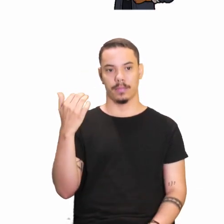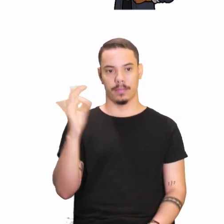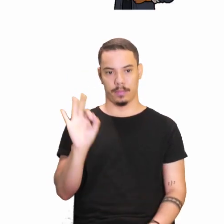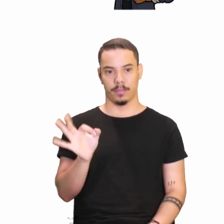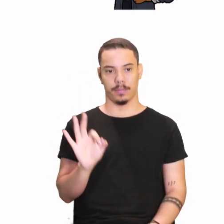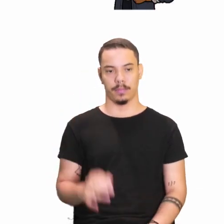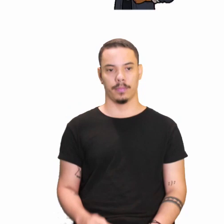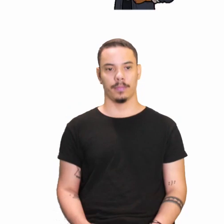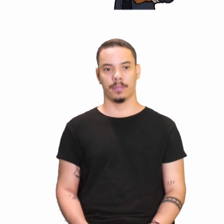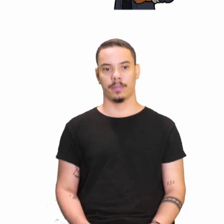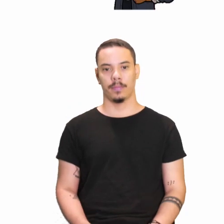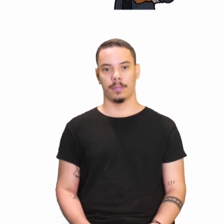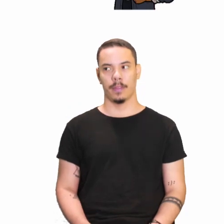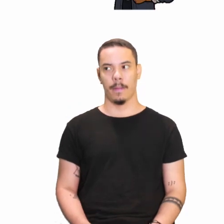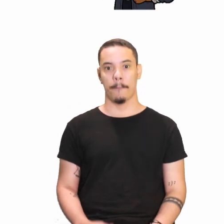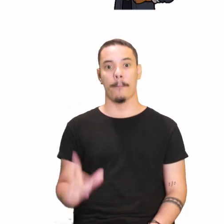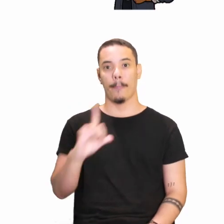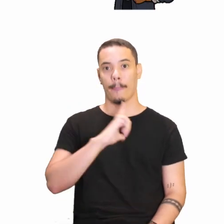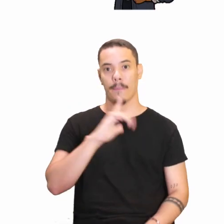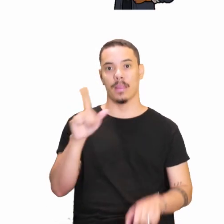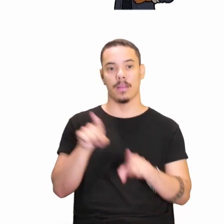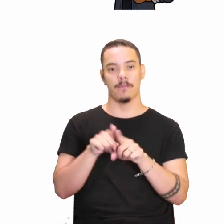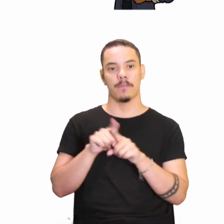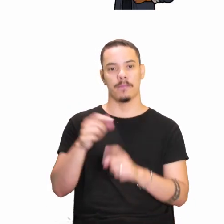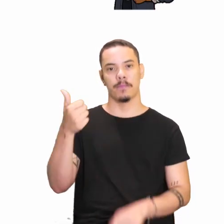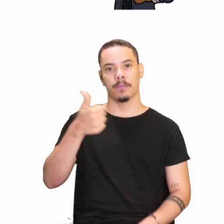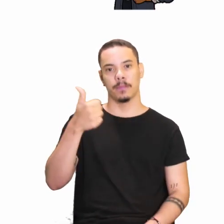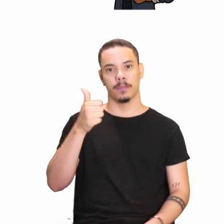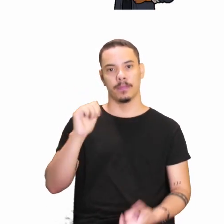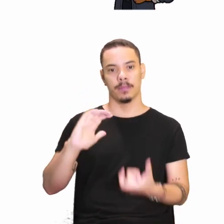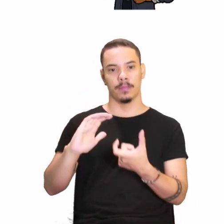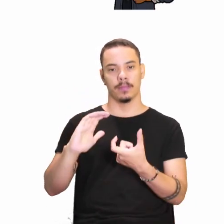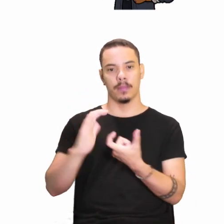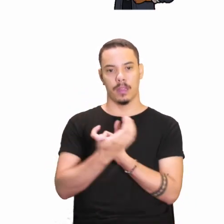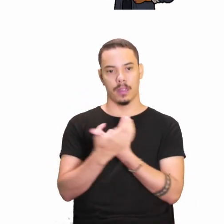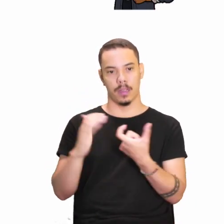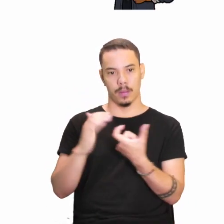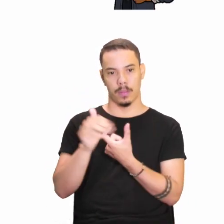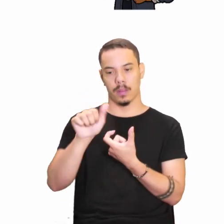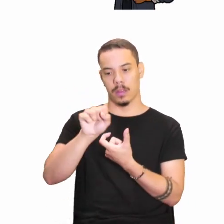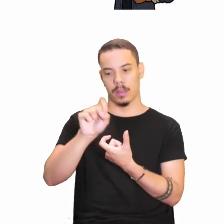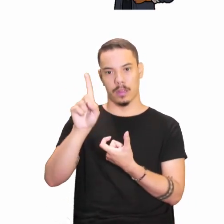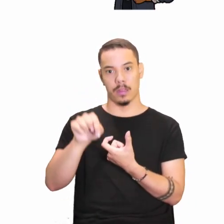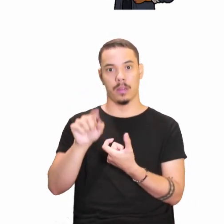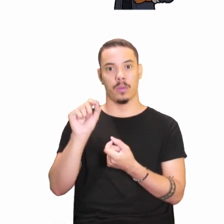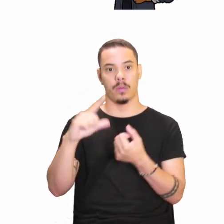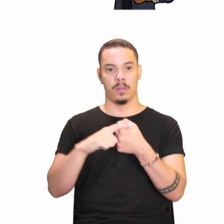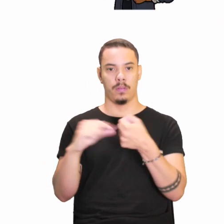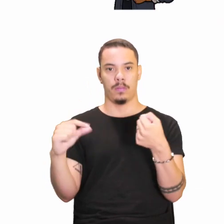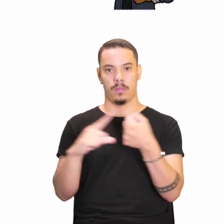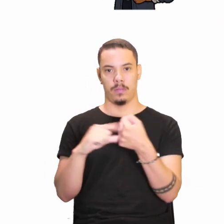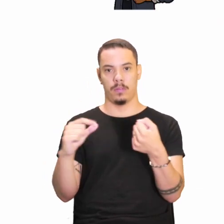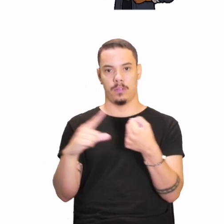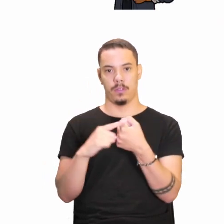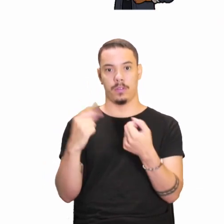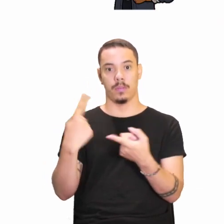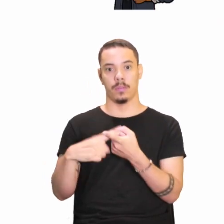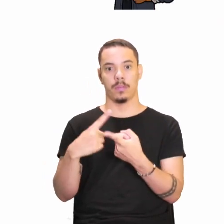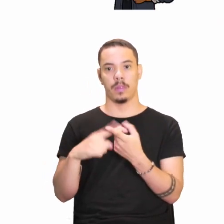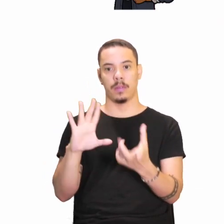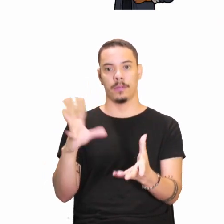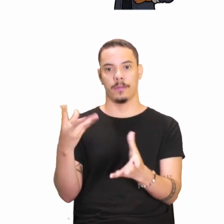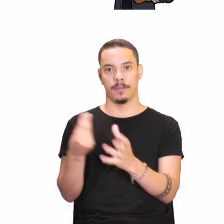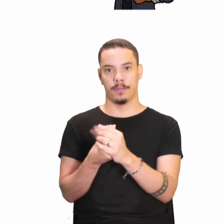Olha só, eu tenho aí, ó, o primeiro termo, as, que é o artigo, ele está no plural. Por que ele